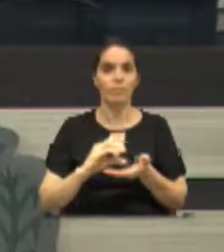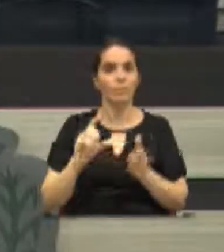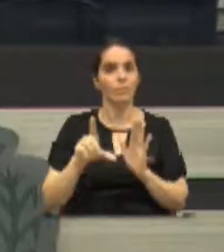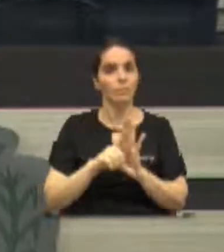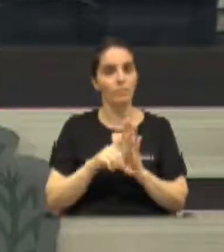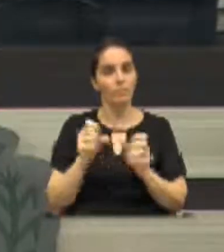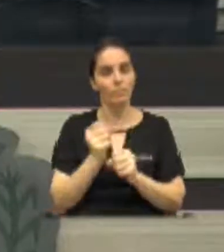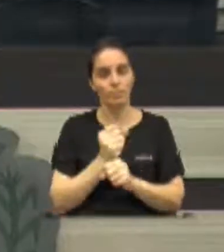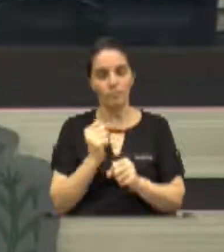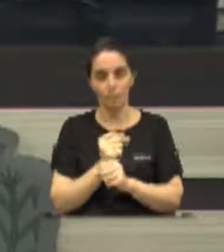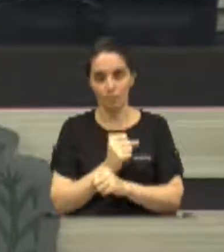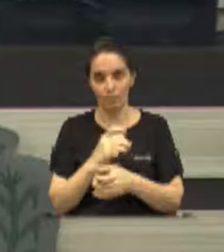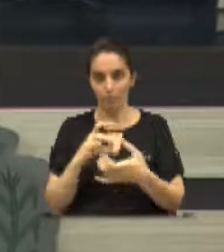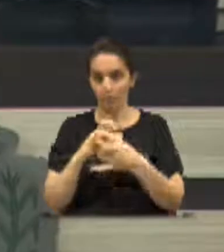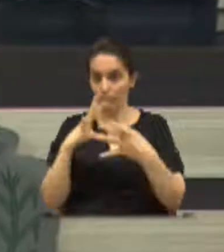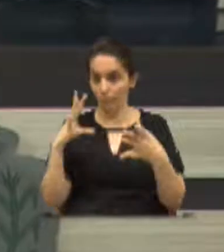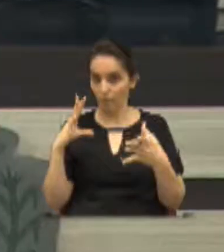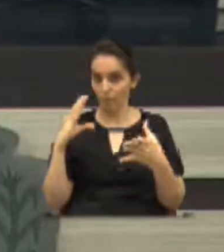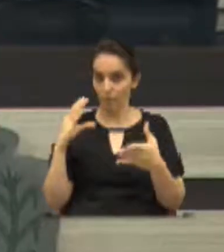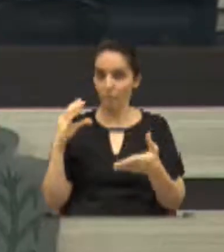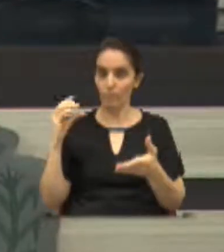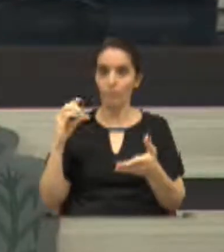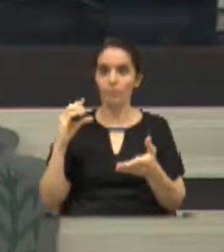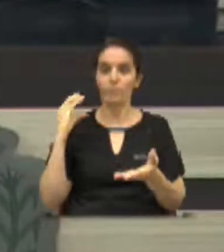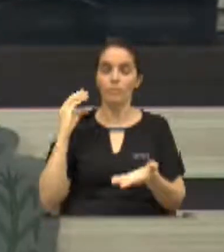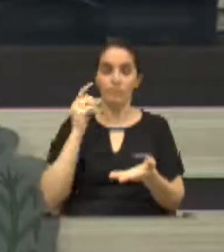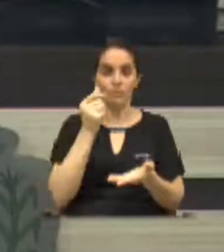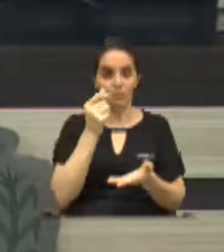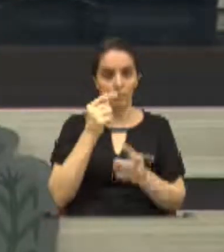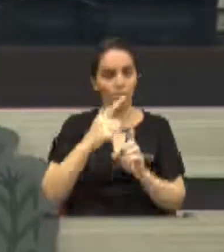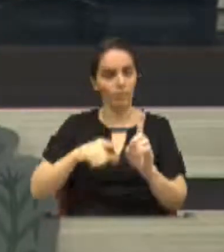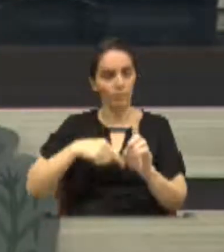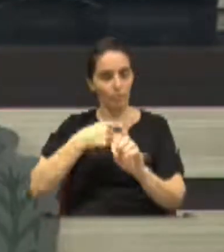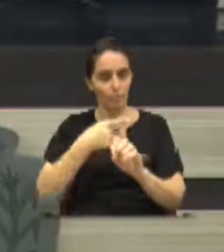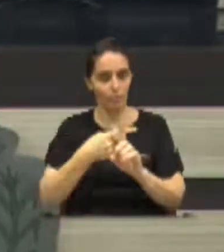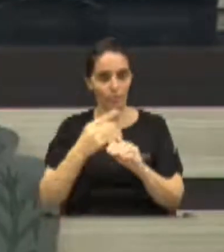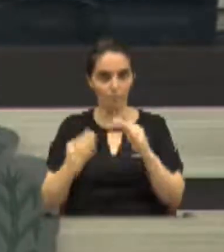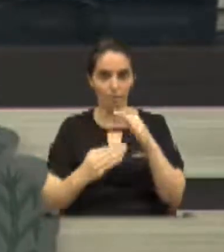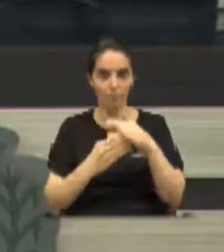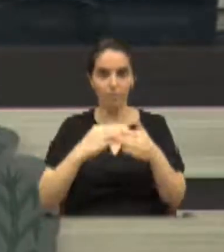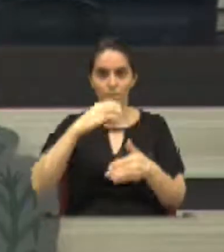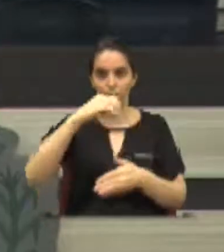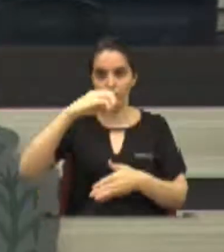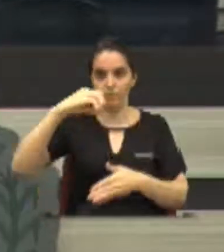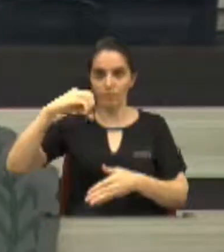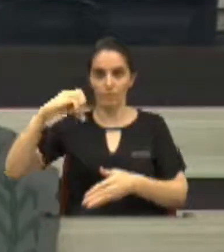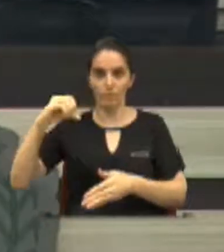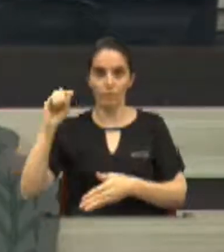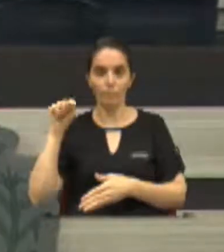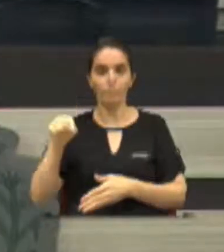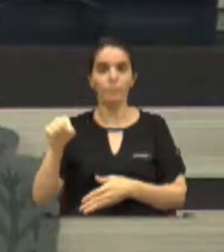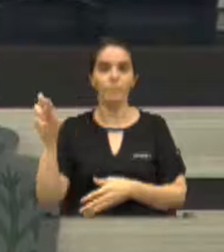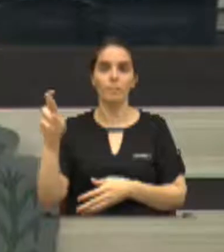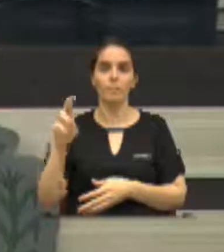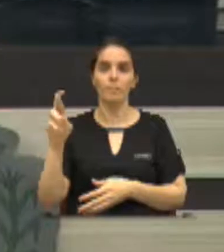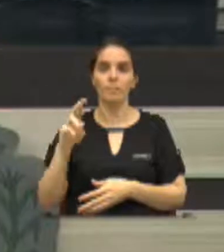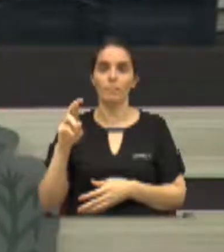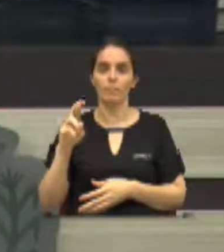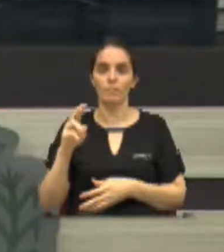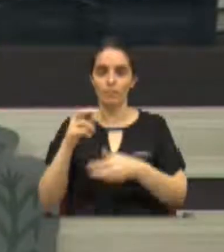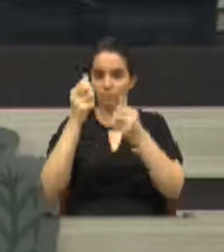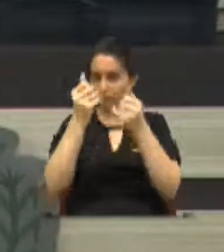Anual e autorização para crédito adicional especial até o limite de R$ 999 mil para fins